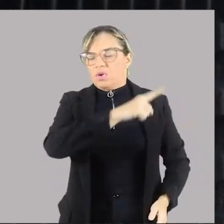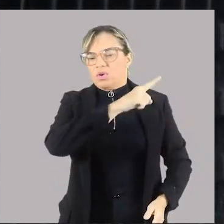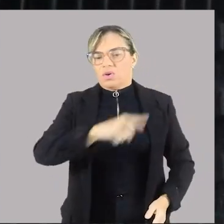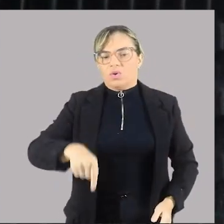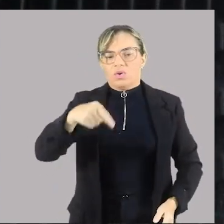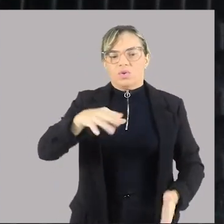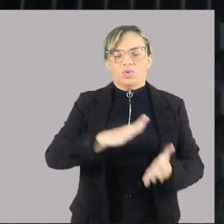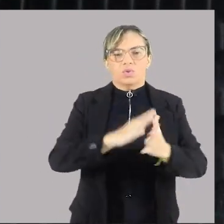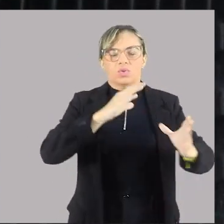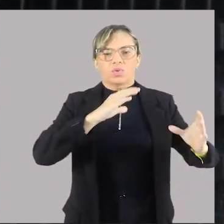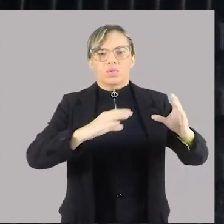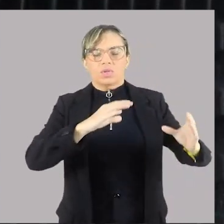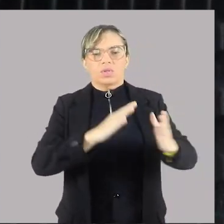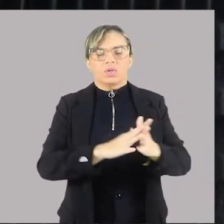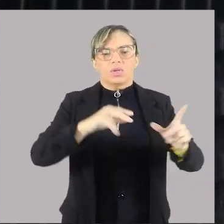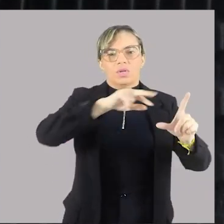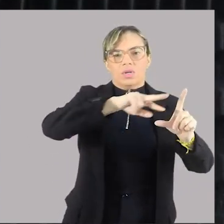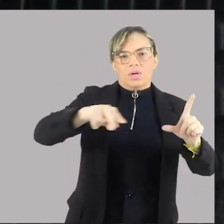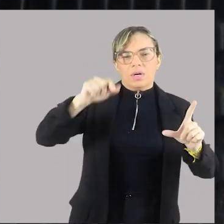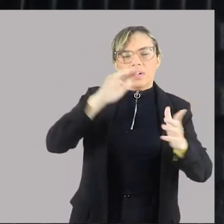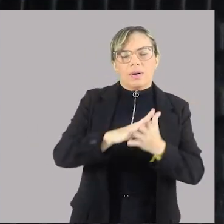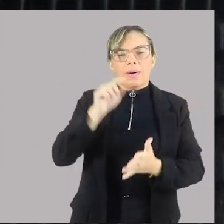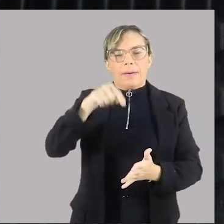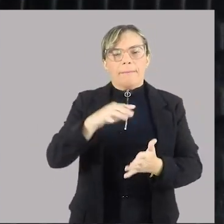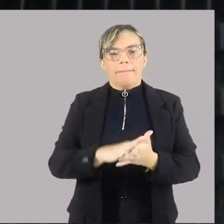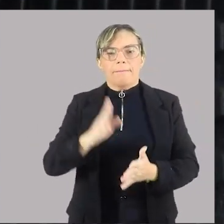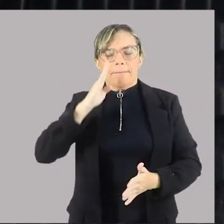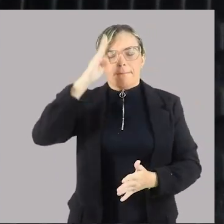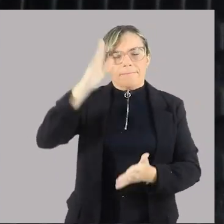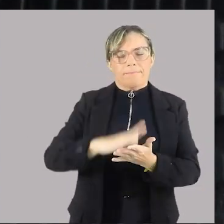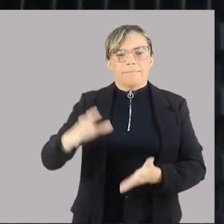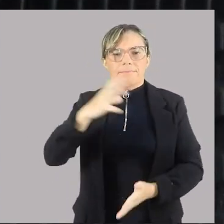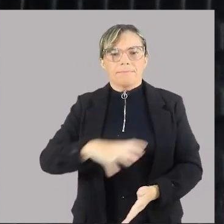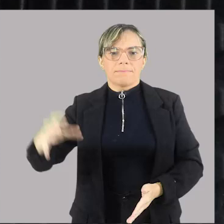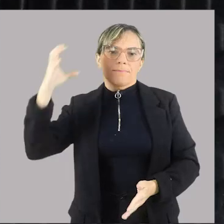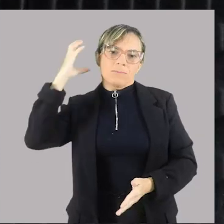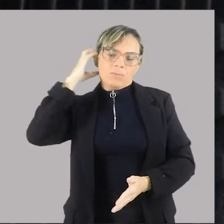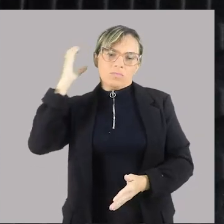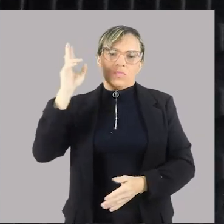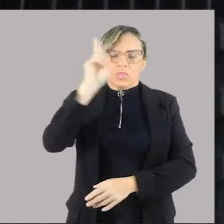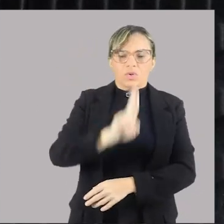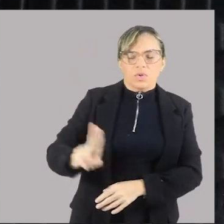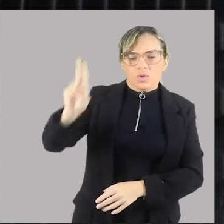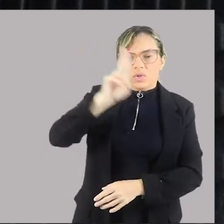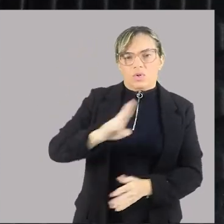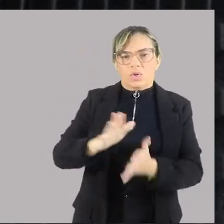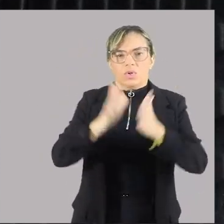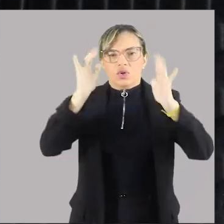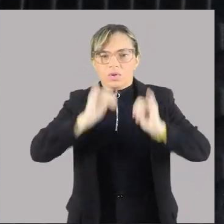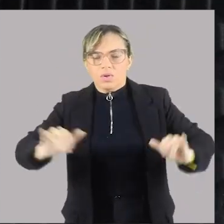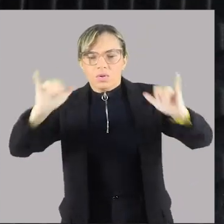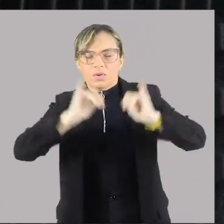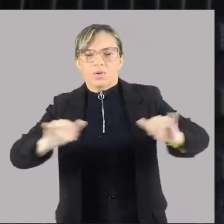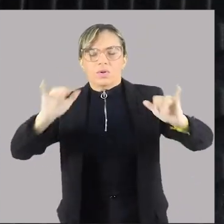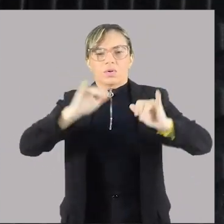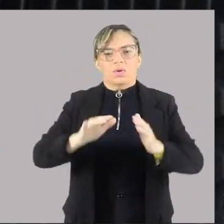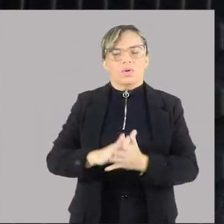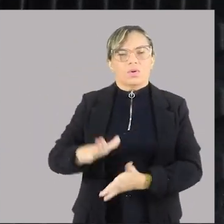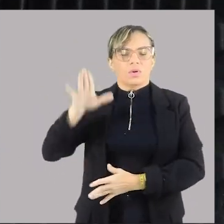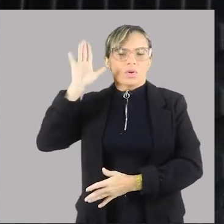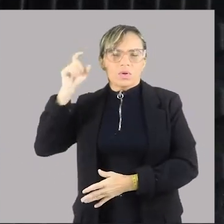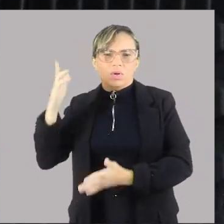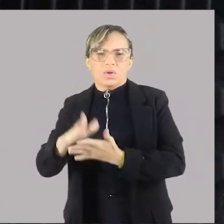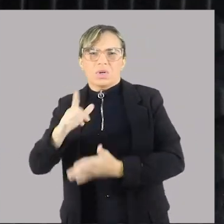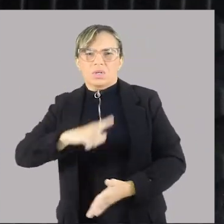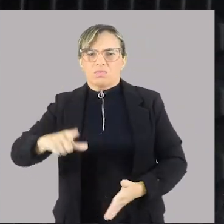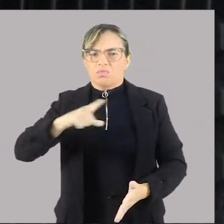meios de comunicação, principalmente o rádio, que foi muito utilizado como veículo de comunicação. Ali você